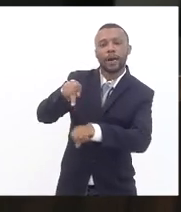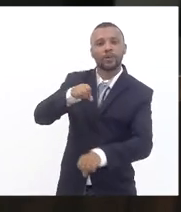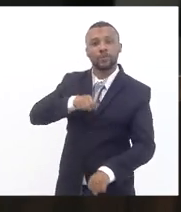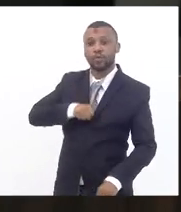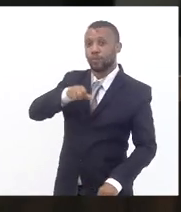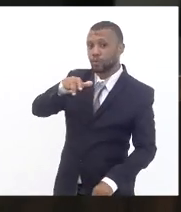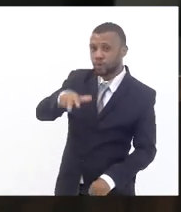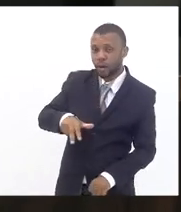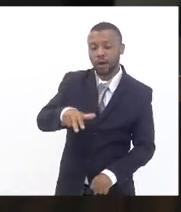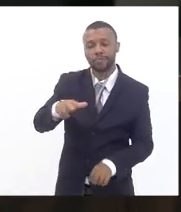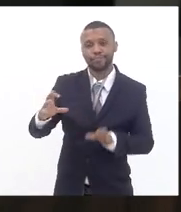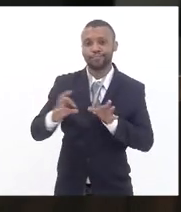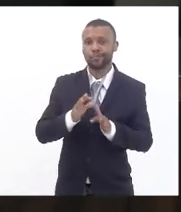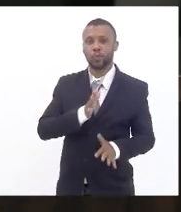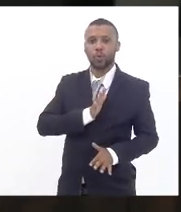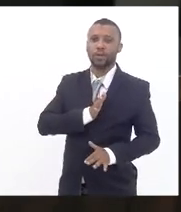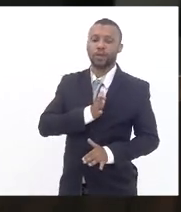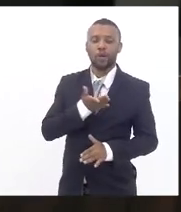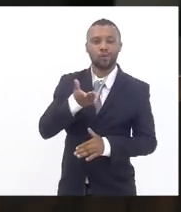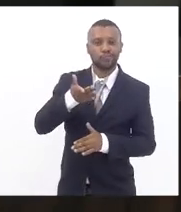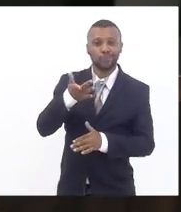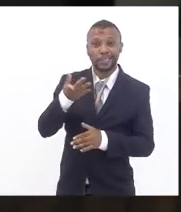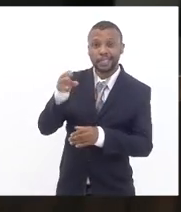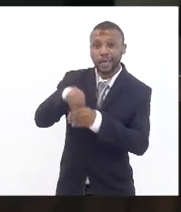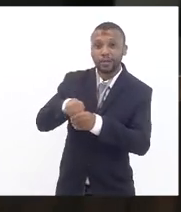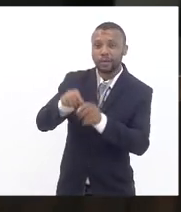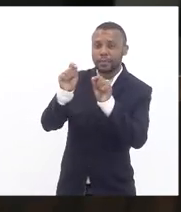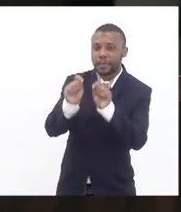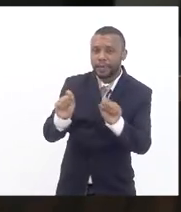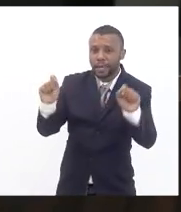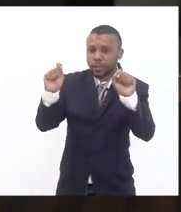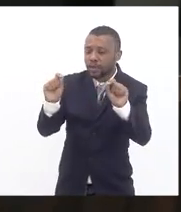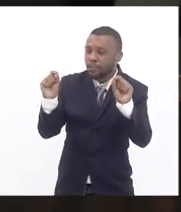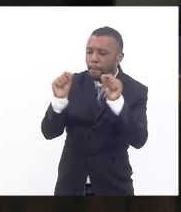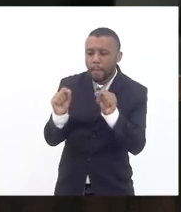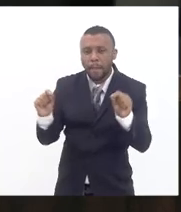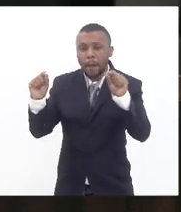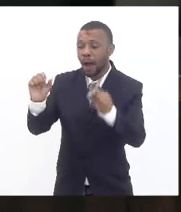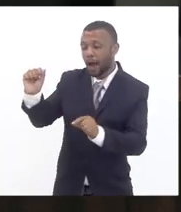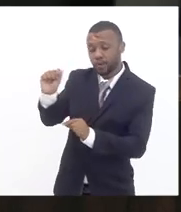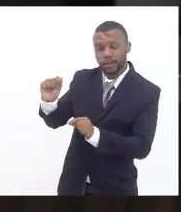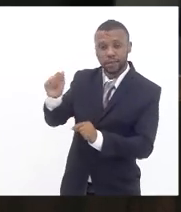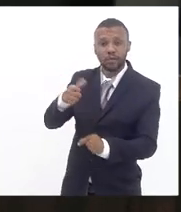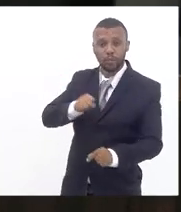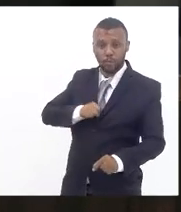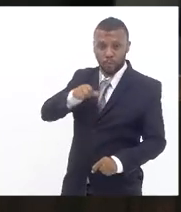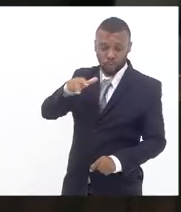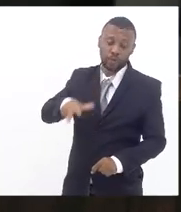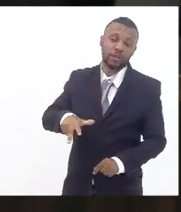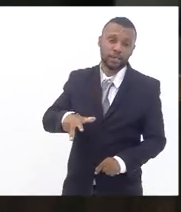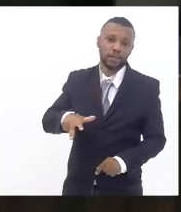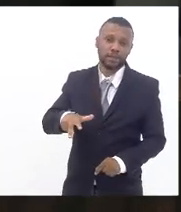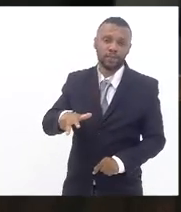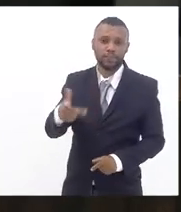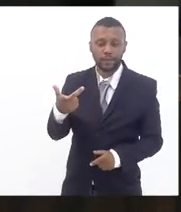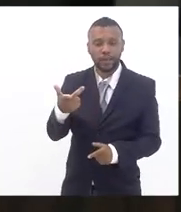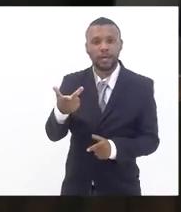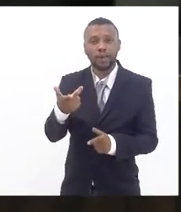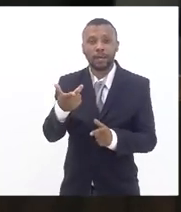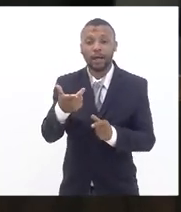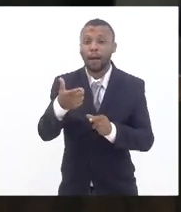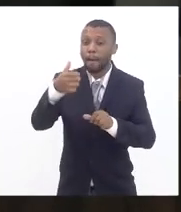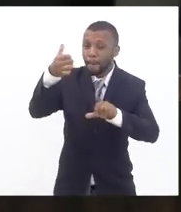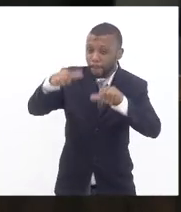da República Portuguesa, nas associações portuguesas do Estado do Rio de Janeiro. Parecer a emenda de plenário da Comissão de Constituição e